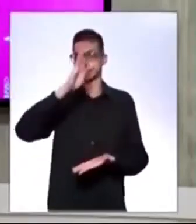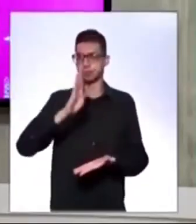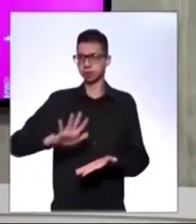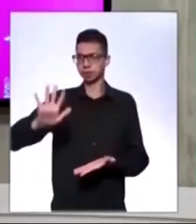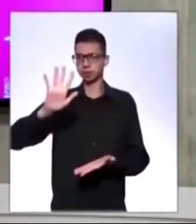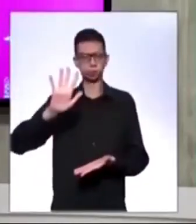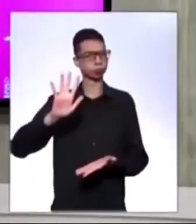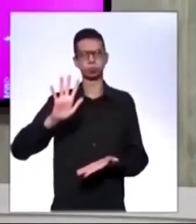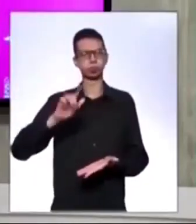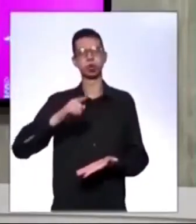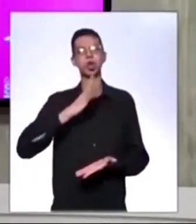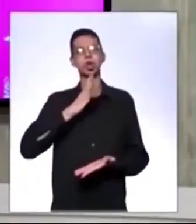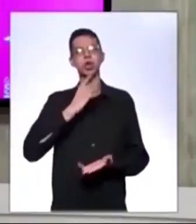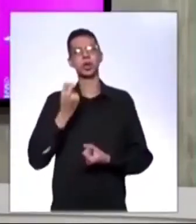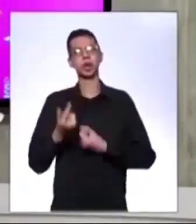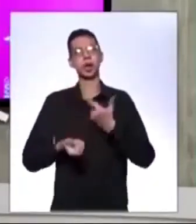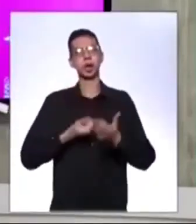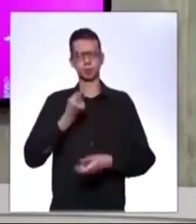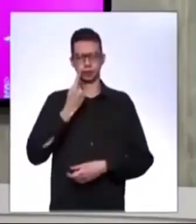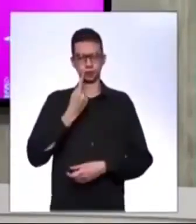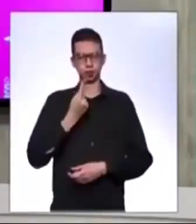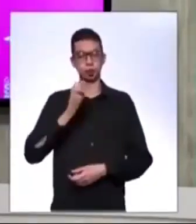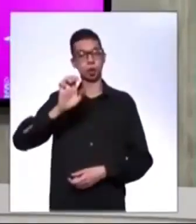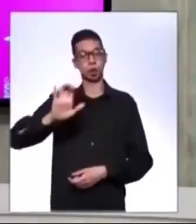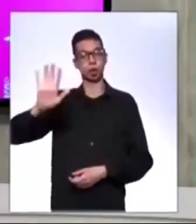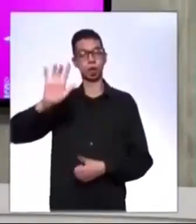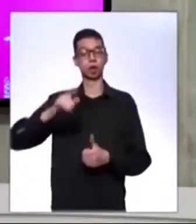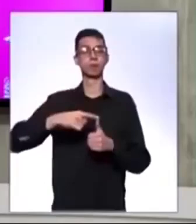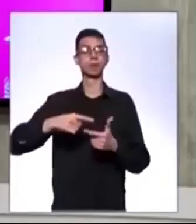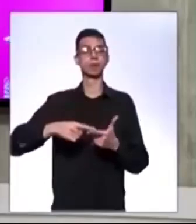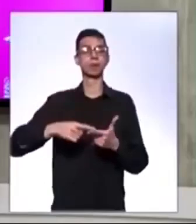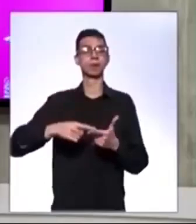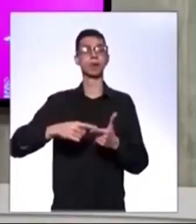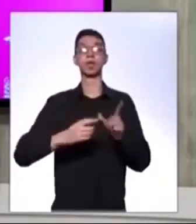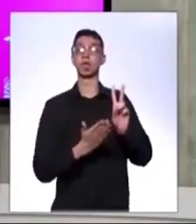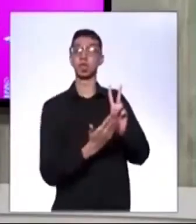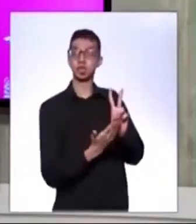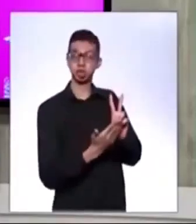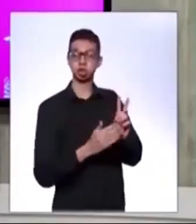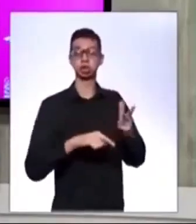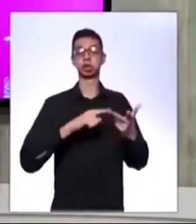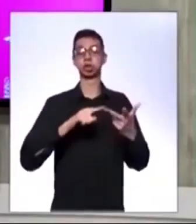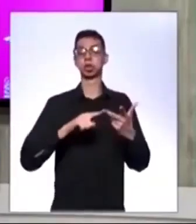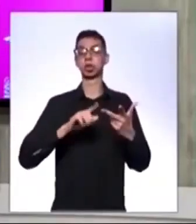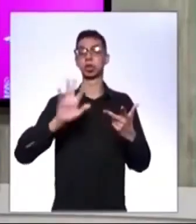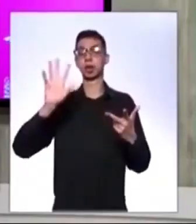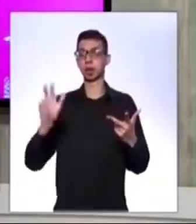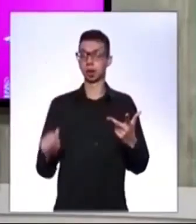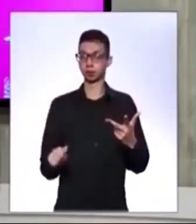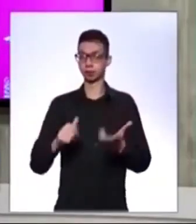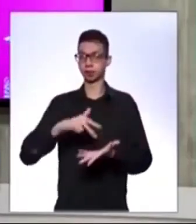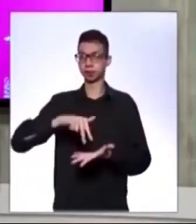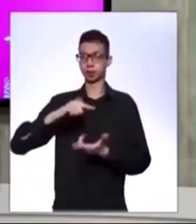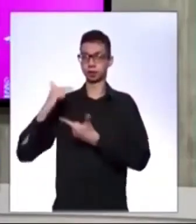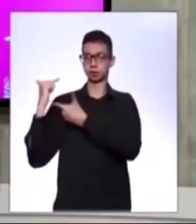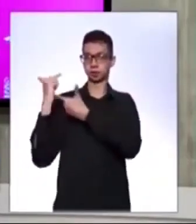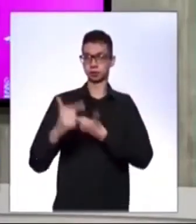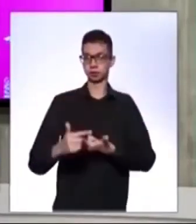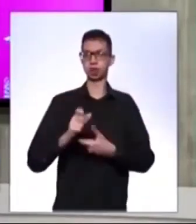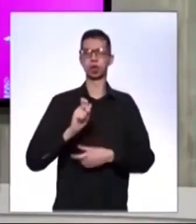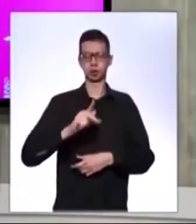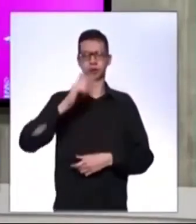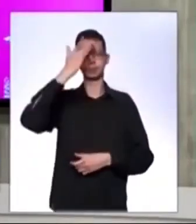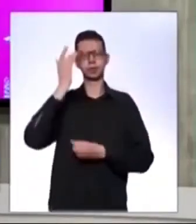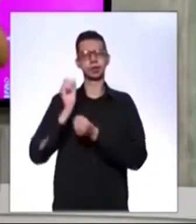você conheceu algumas delas, você viu. Algumas são de origem europeia, outras de origem indígena, outras de origem afro. Tá certo? Trazidas pelos